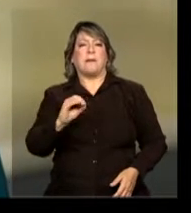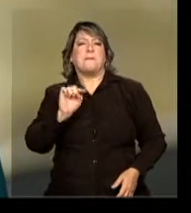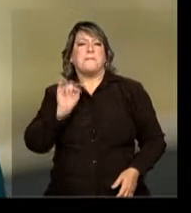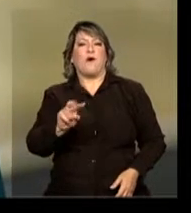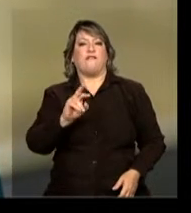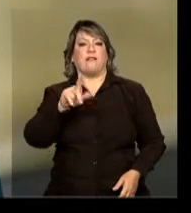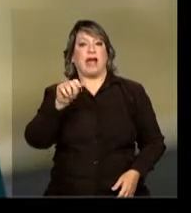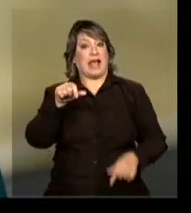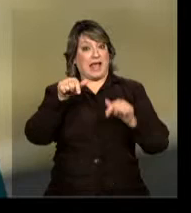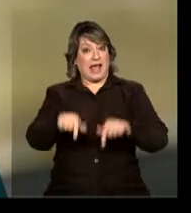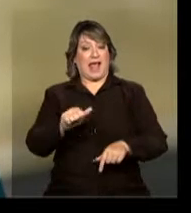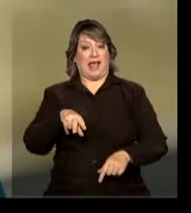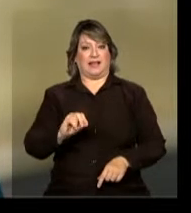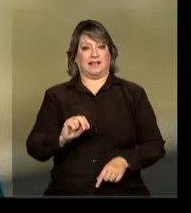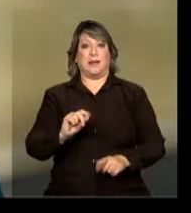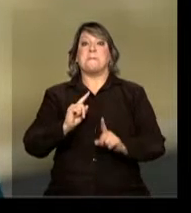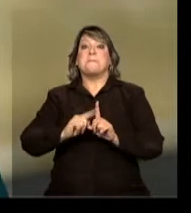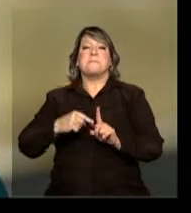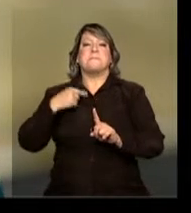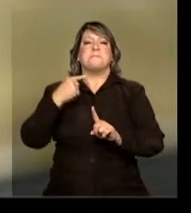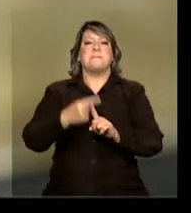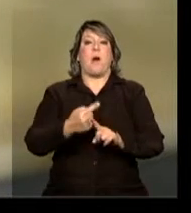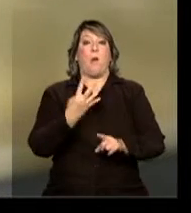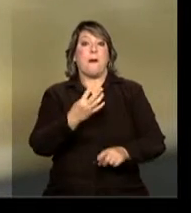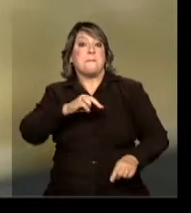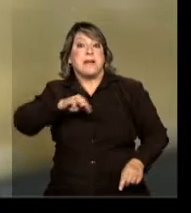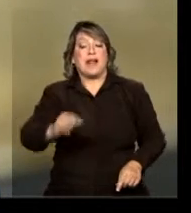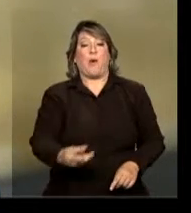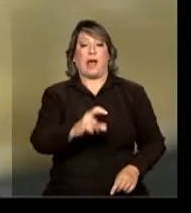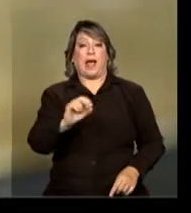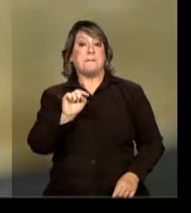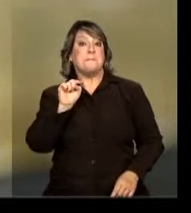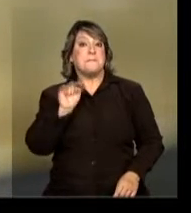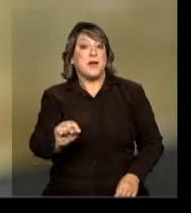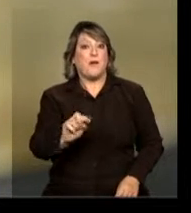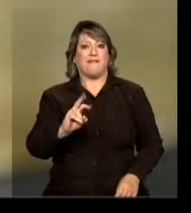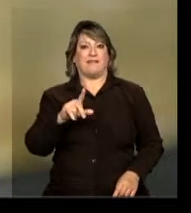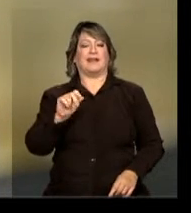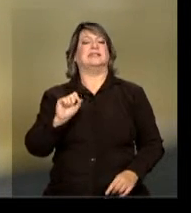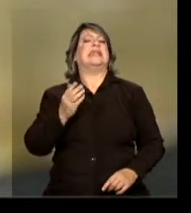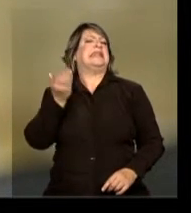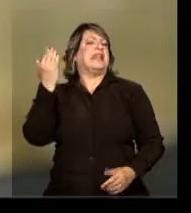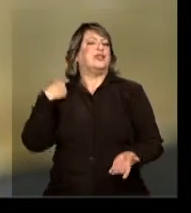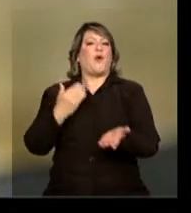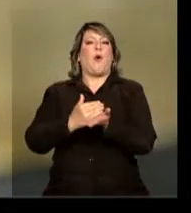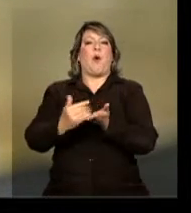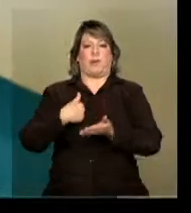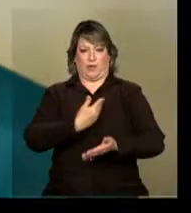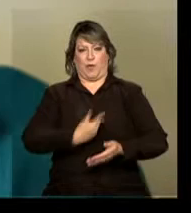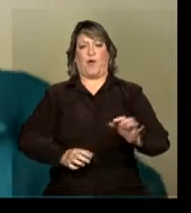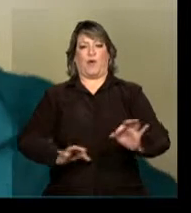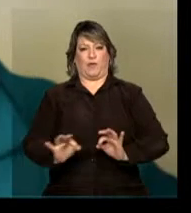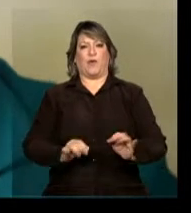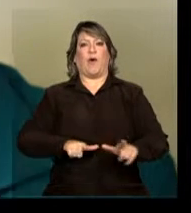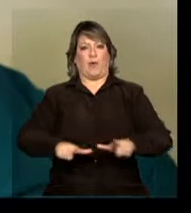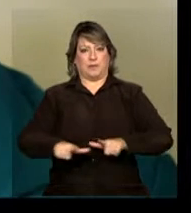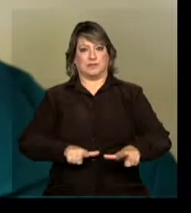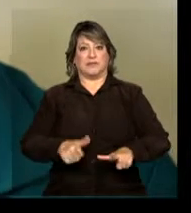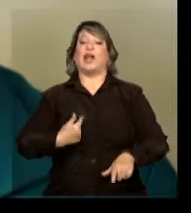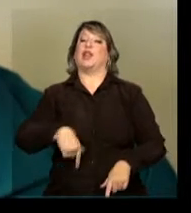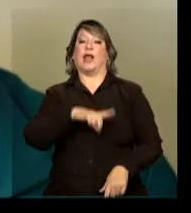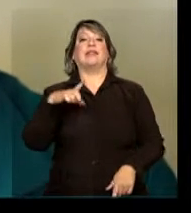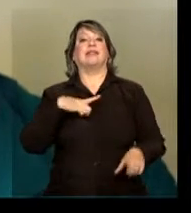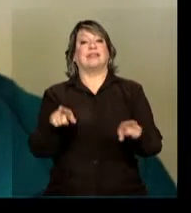vagas este ano e mais de quatro milhões e 500 mil desde o início do meu governo estamos também